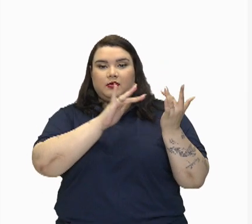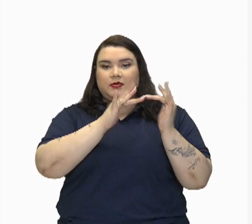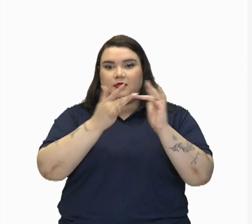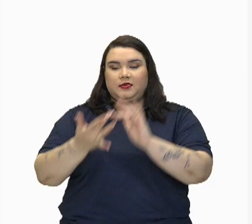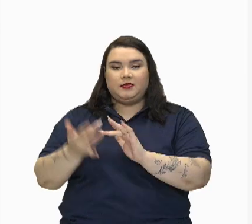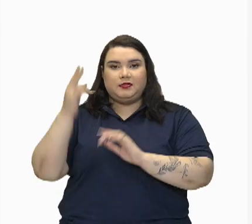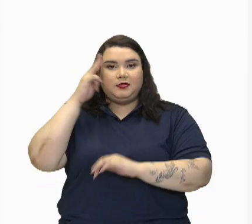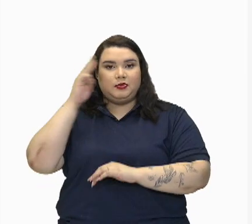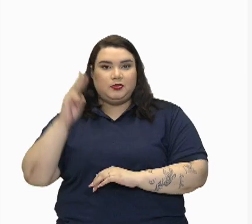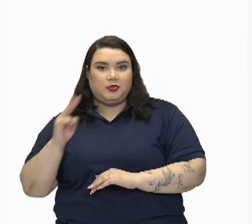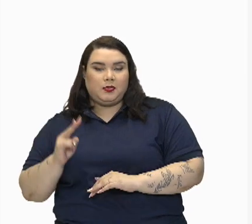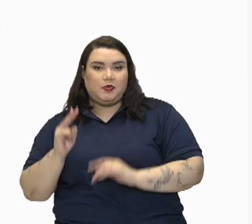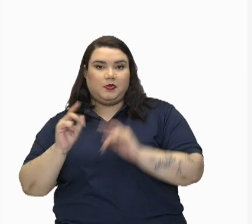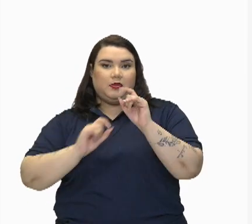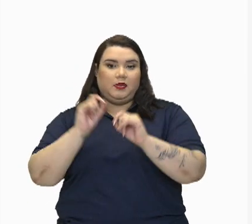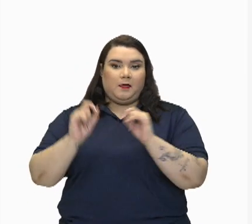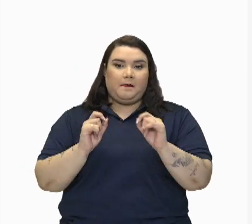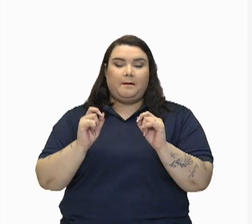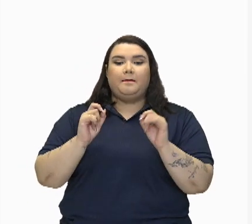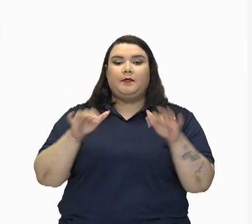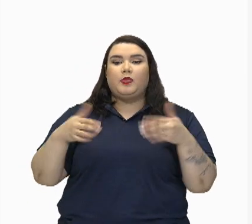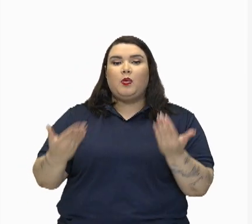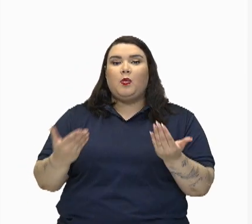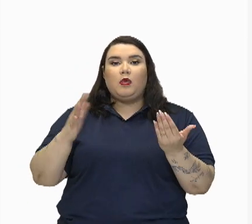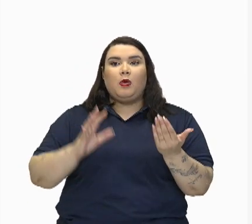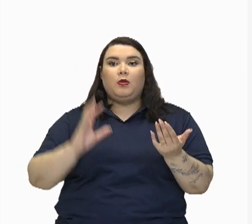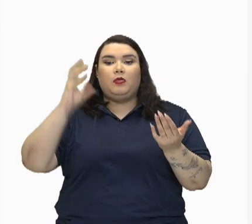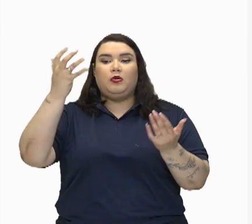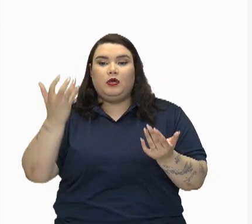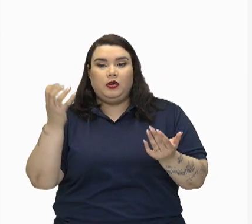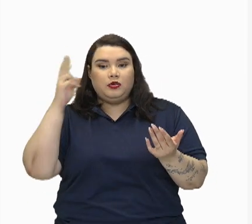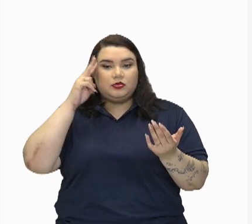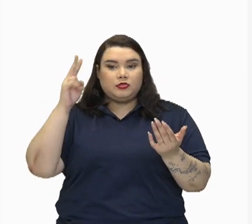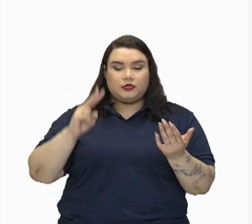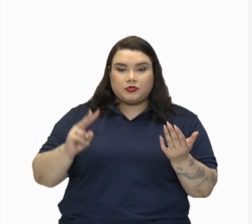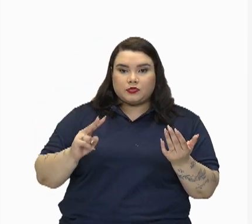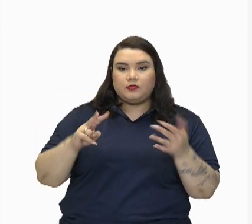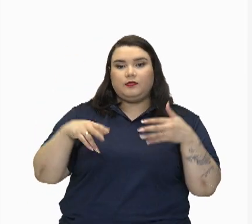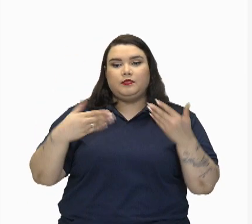da história. Então, quando acontece essa história? Então, nós vamos